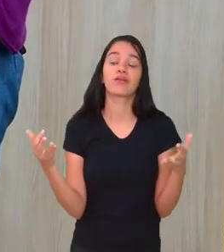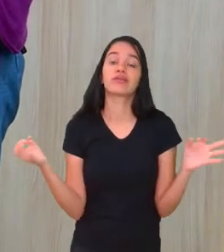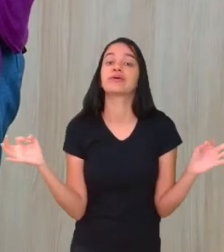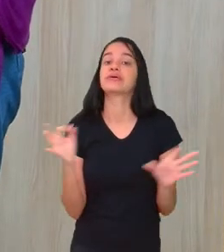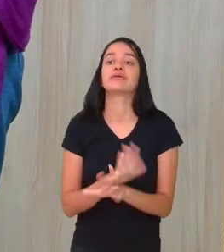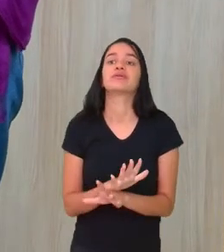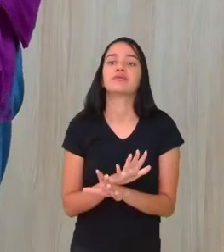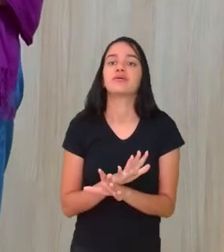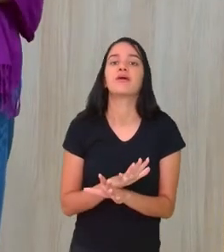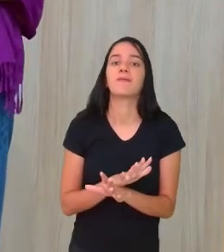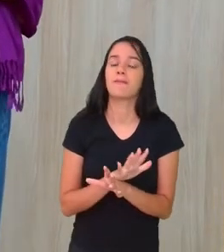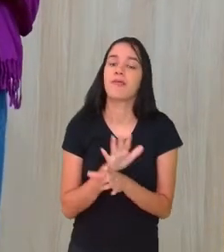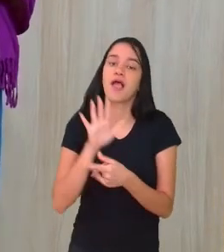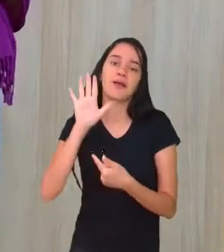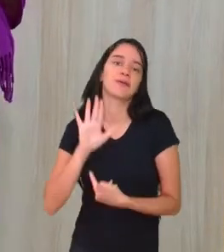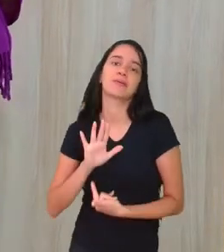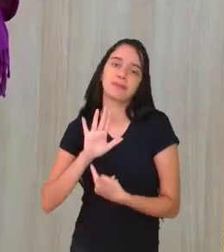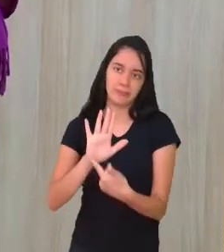é só se